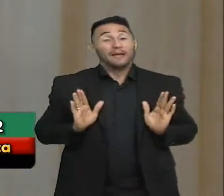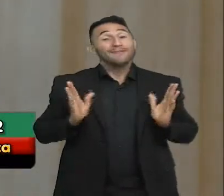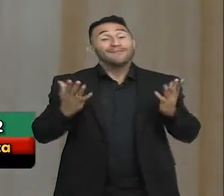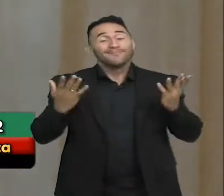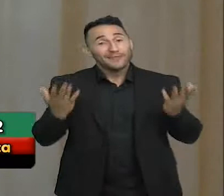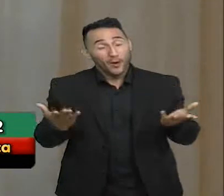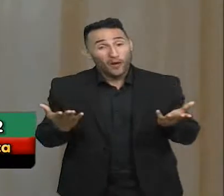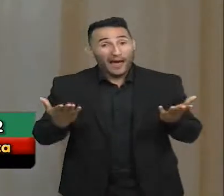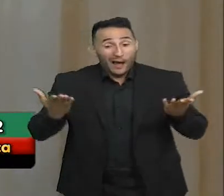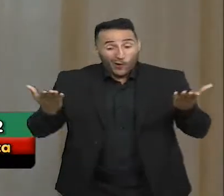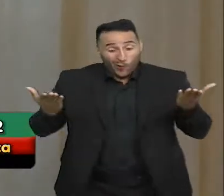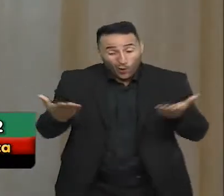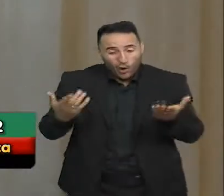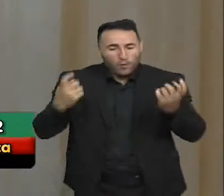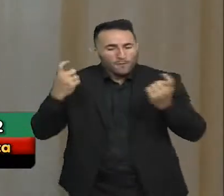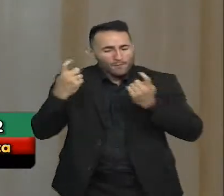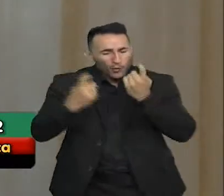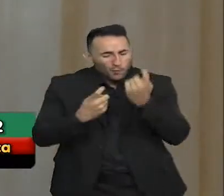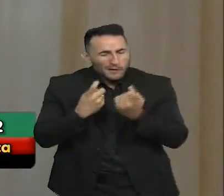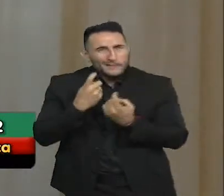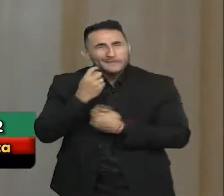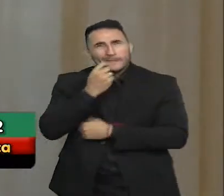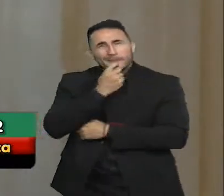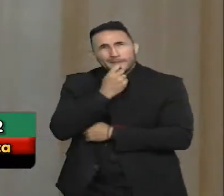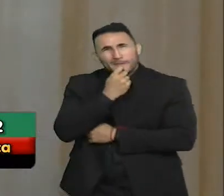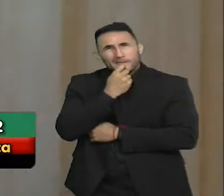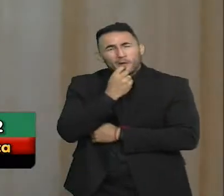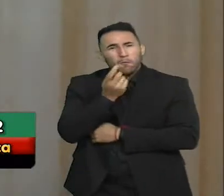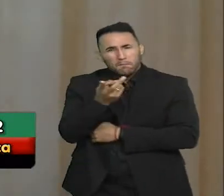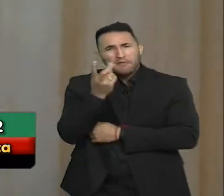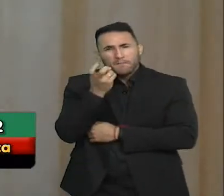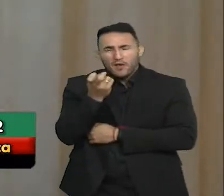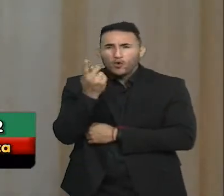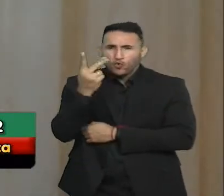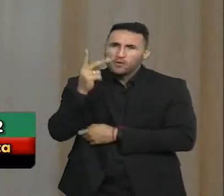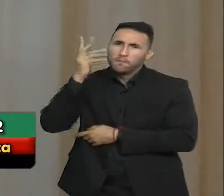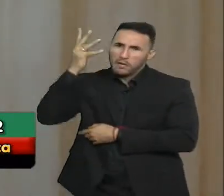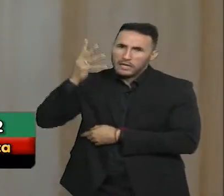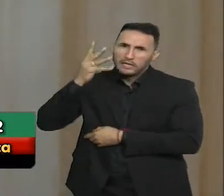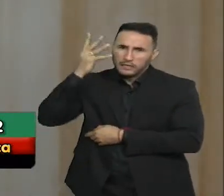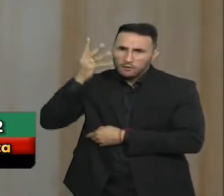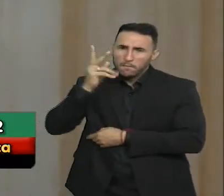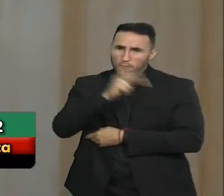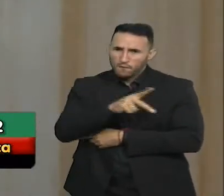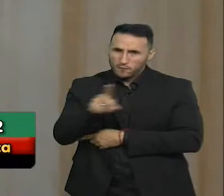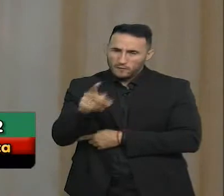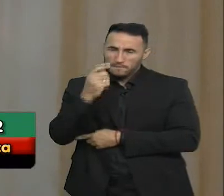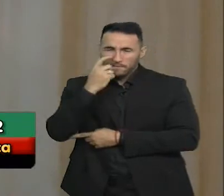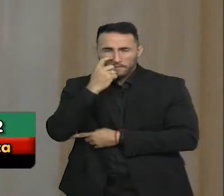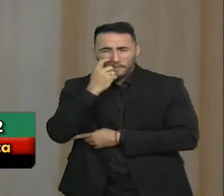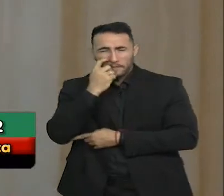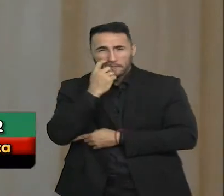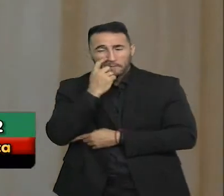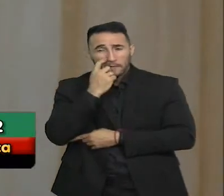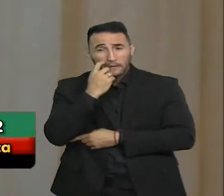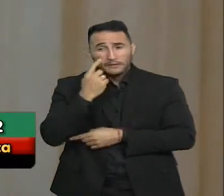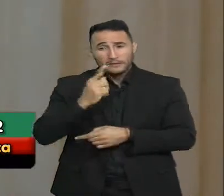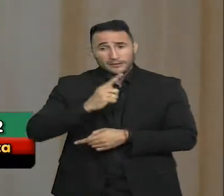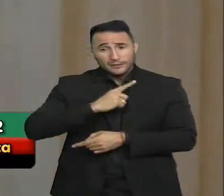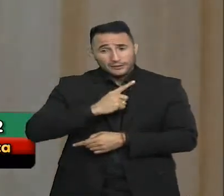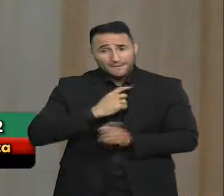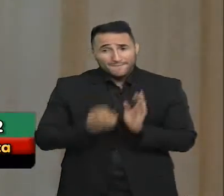Então, me preocupa um bocadinho, eu ouvi a sua explicação, professora, de que havia